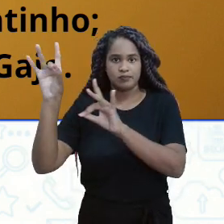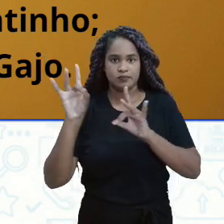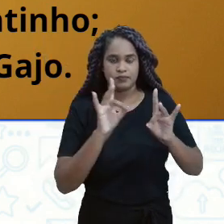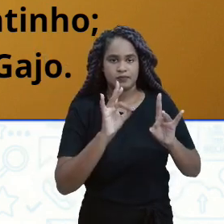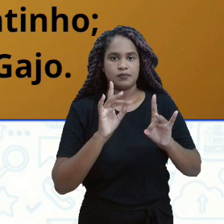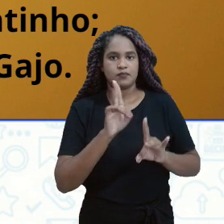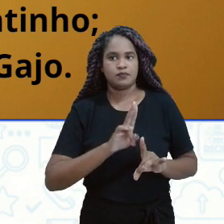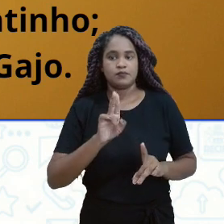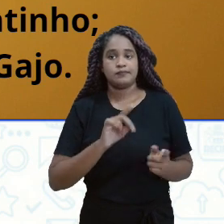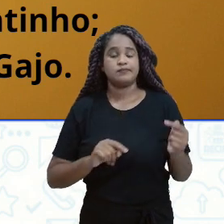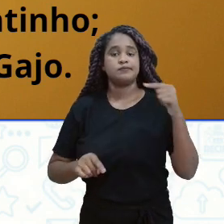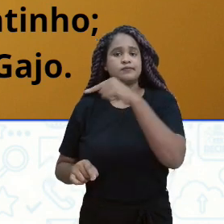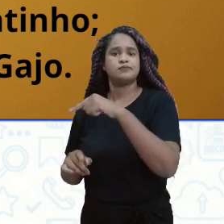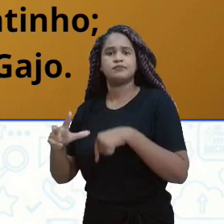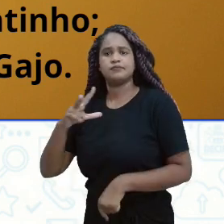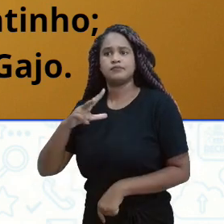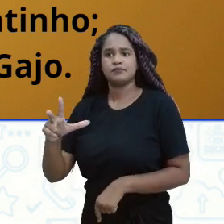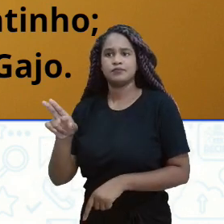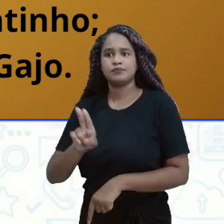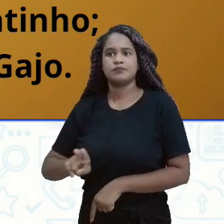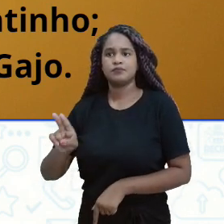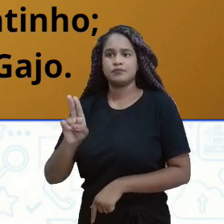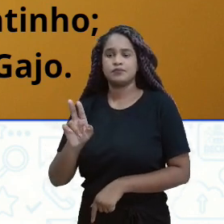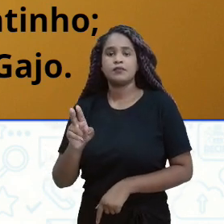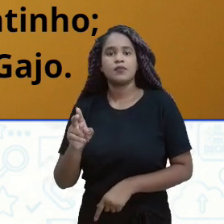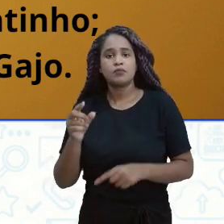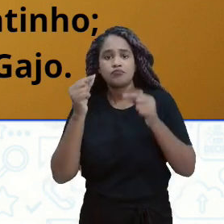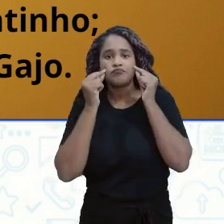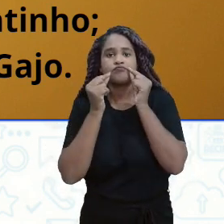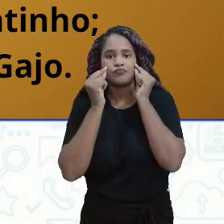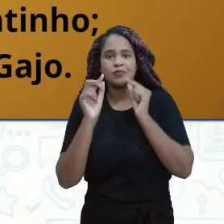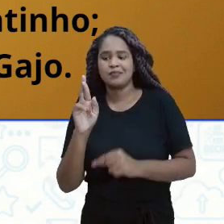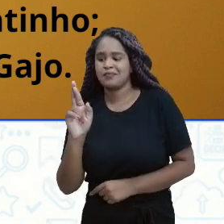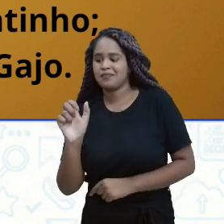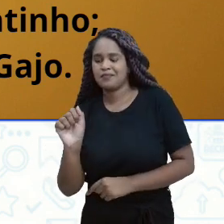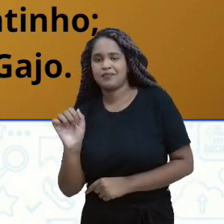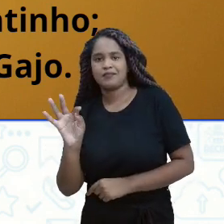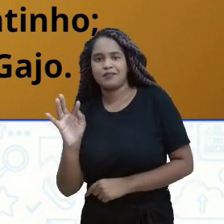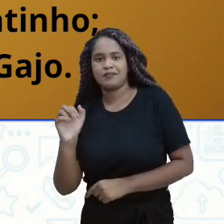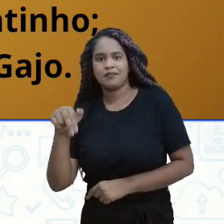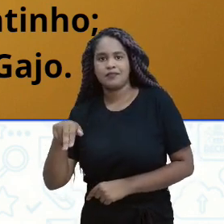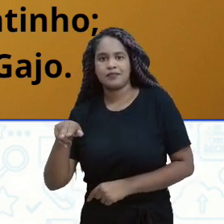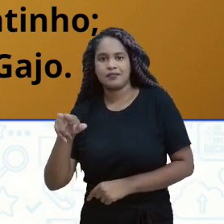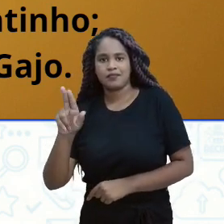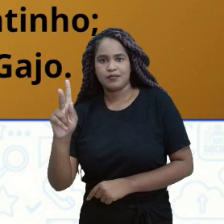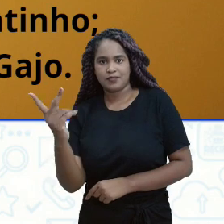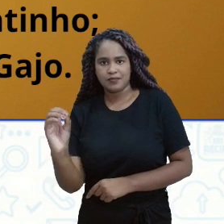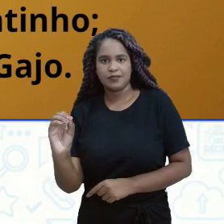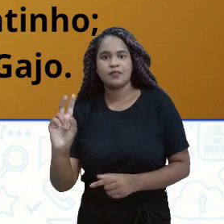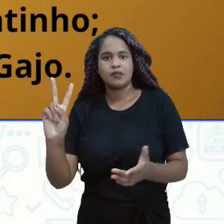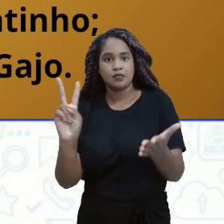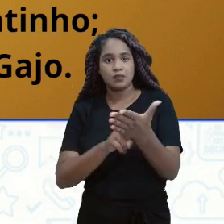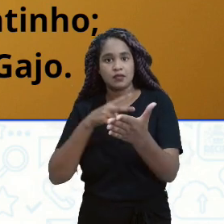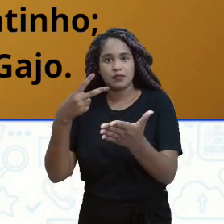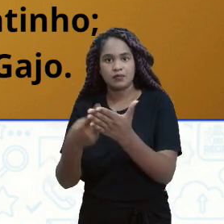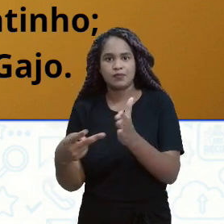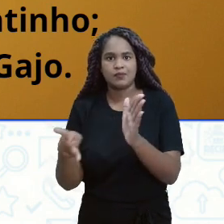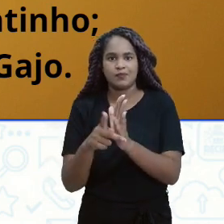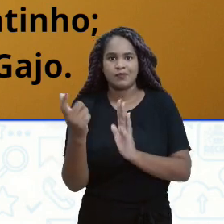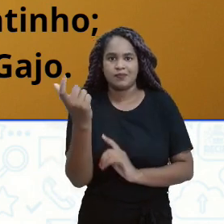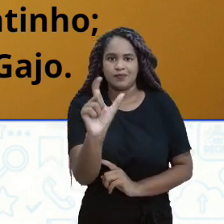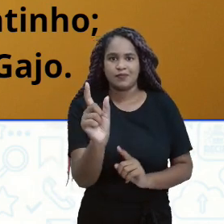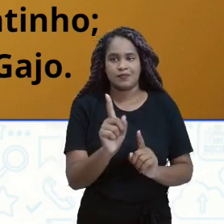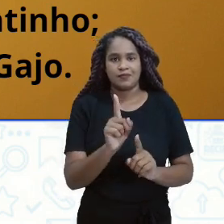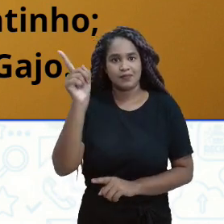Lá em Portugal, eles não dizem mouse, eles dizem ratinho mesmo, ou seja, eles traduzem a palavra que veio do inglês. No Brasil, a gente